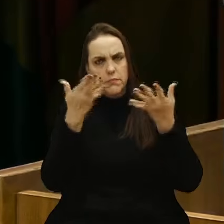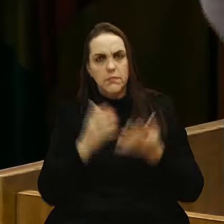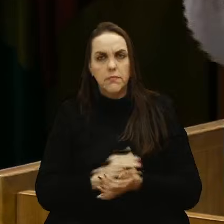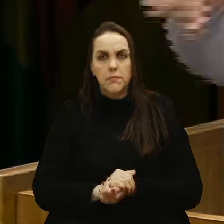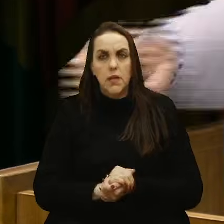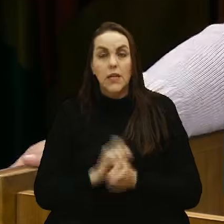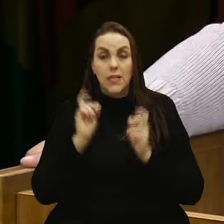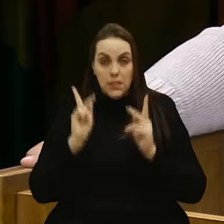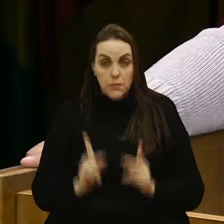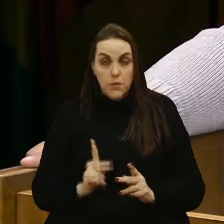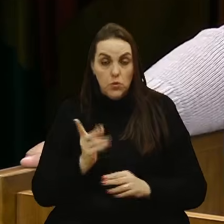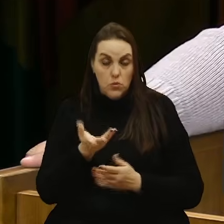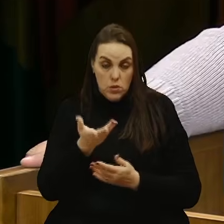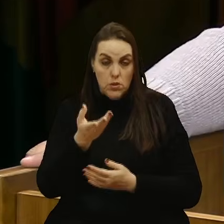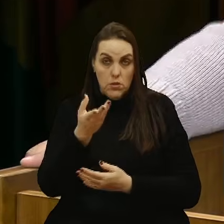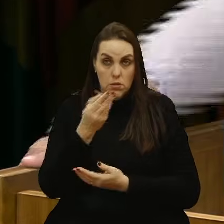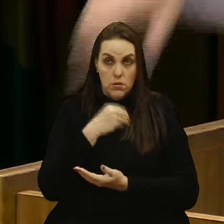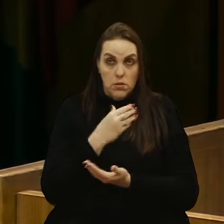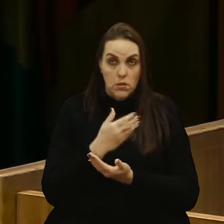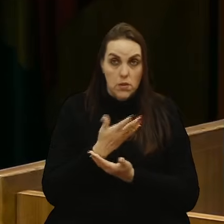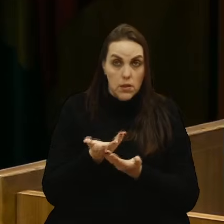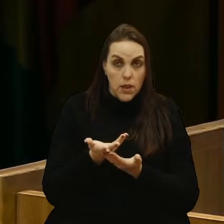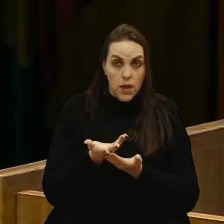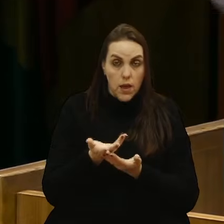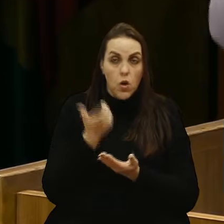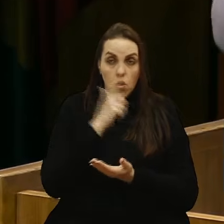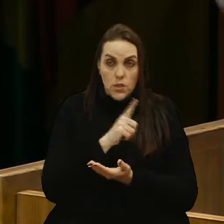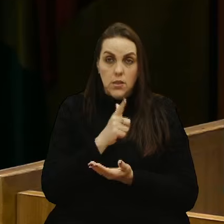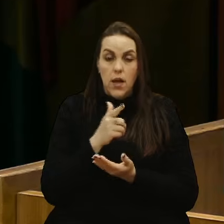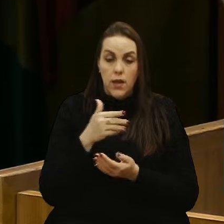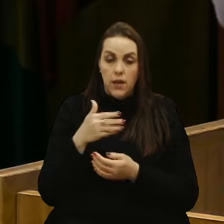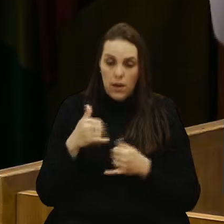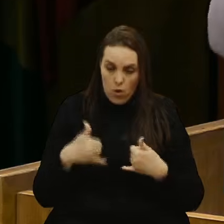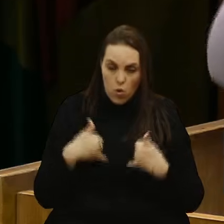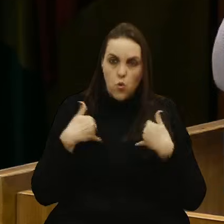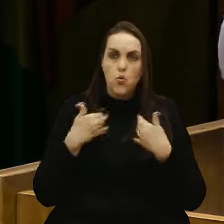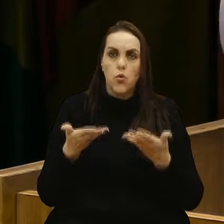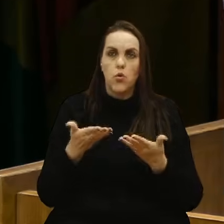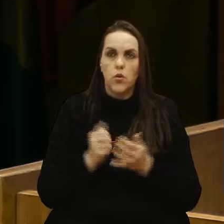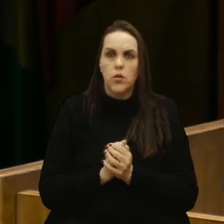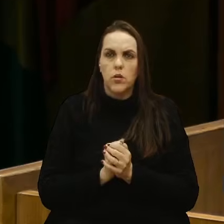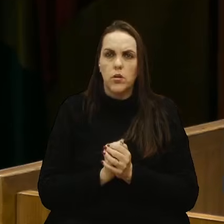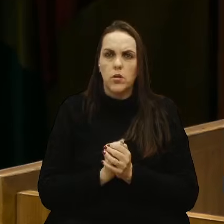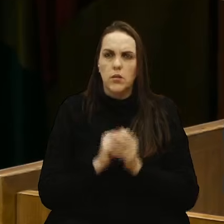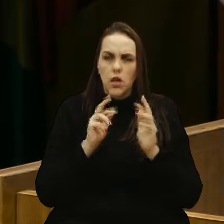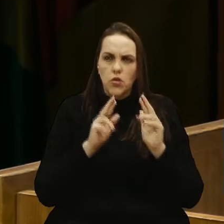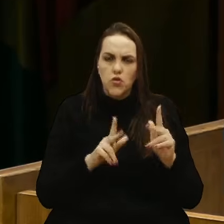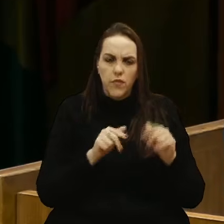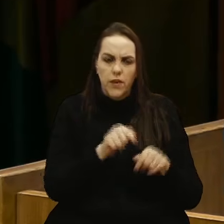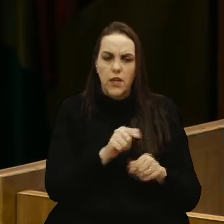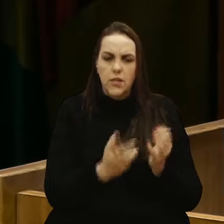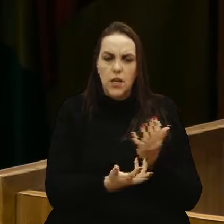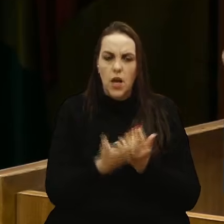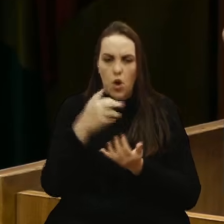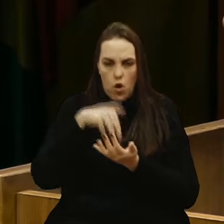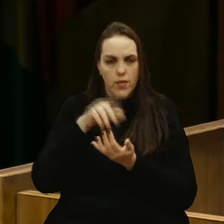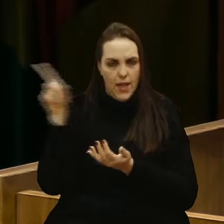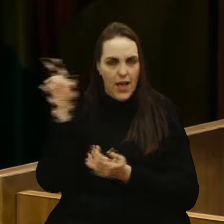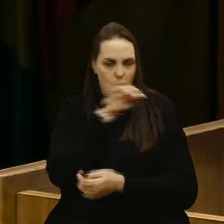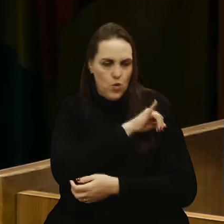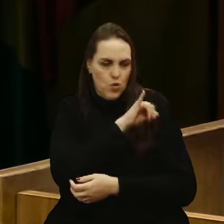As pessoas recebem. As pessoas têm orgulho. Se lá a diferença da Codeca carioca para a